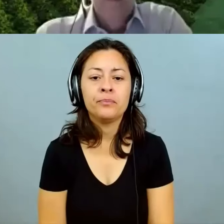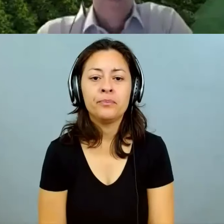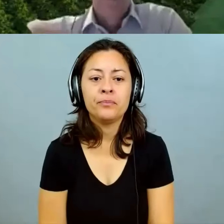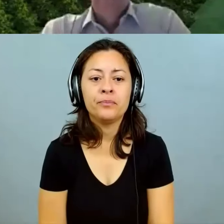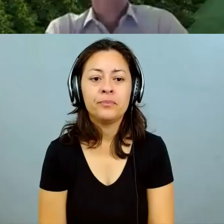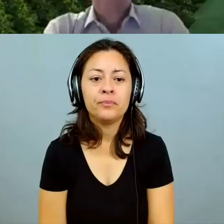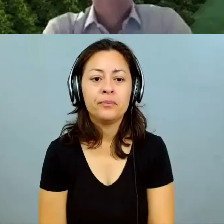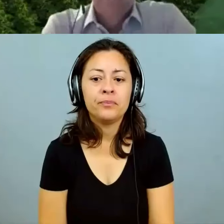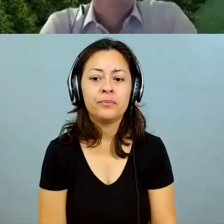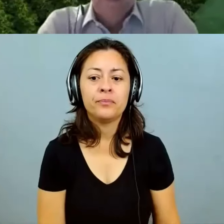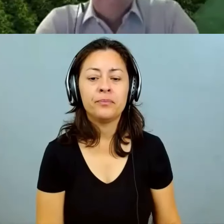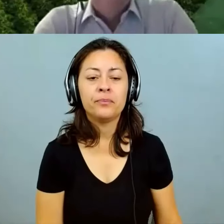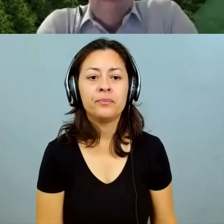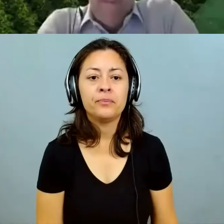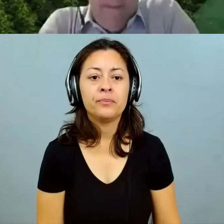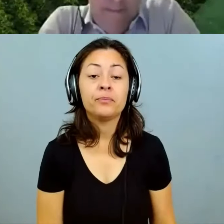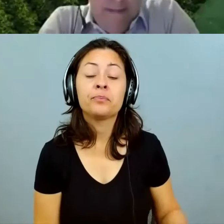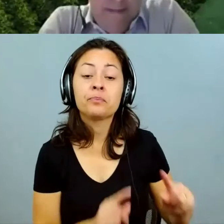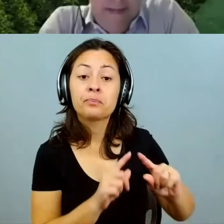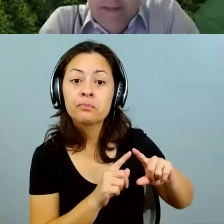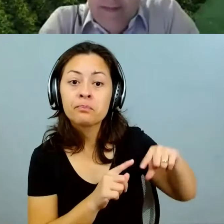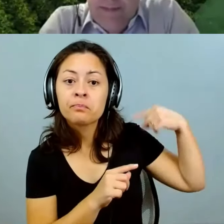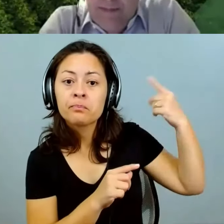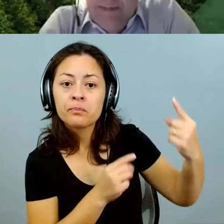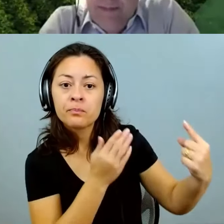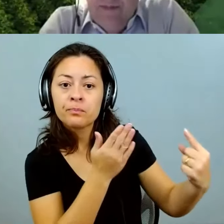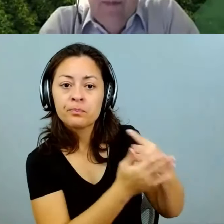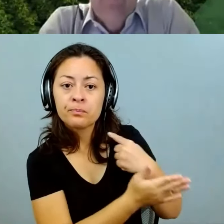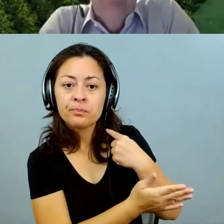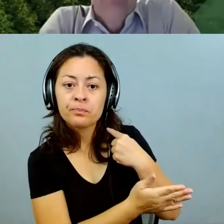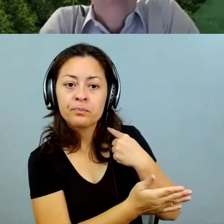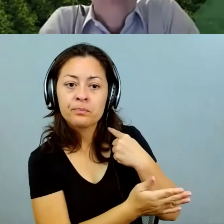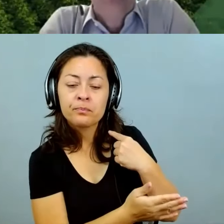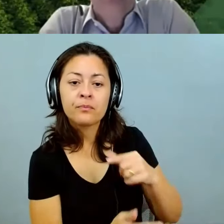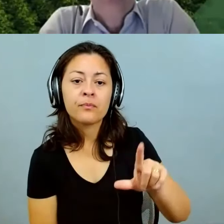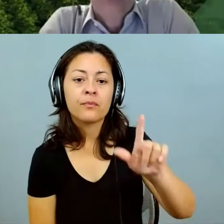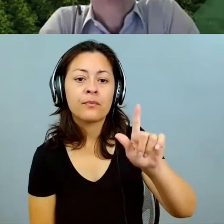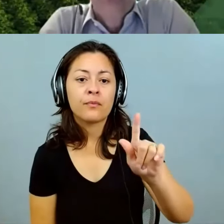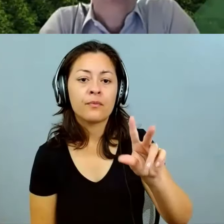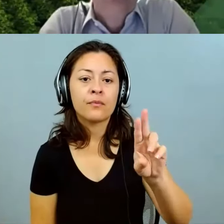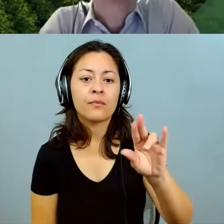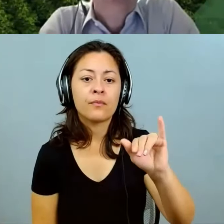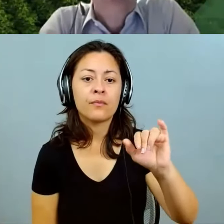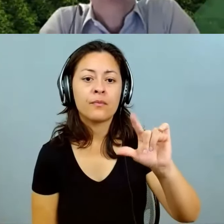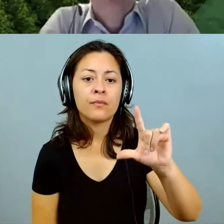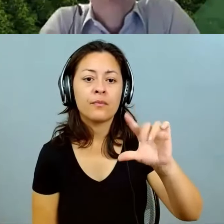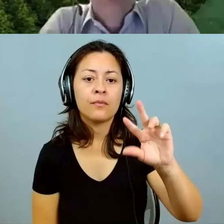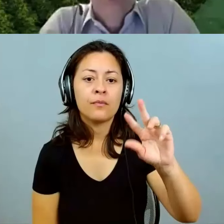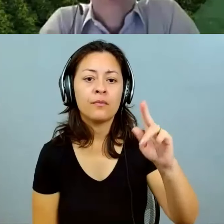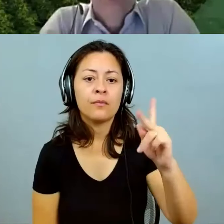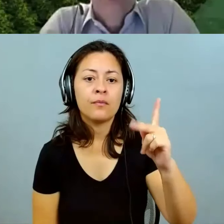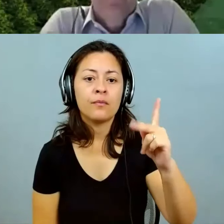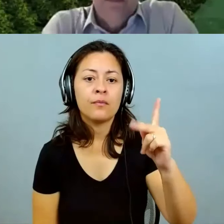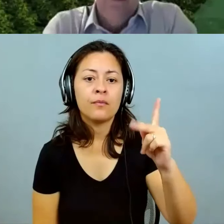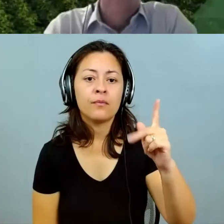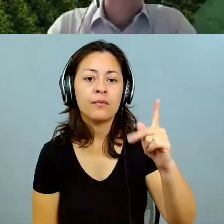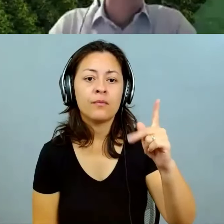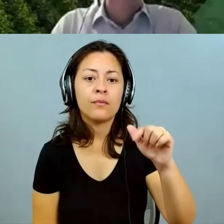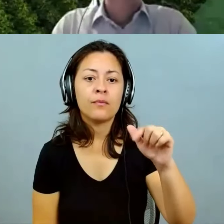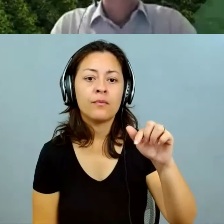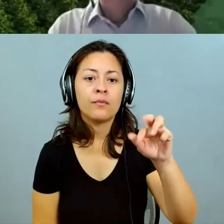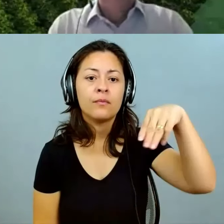penato a nossa próxima pergunta é do Senor Guilherme Palhares a analissa de ss Side do Santander a pergunta